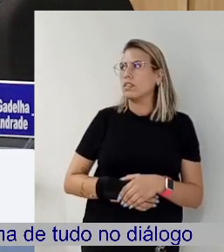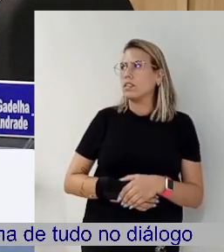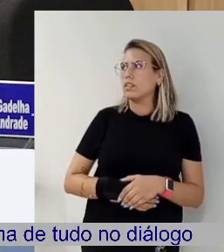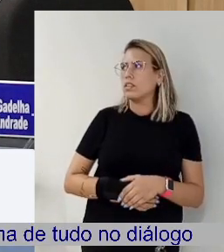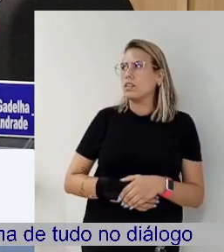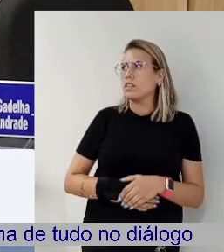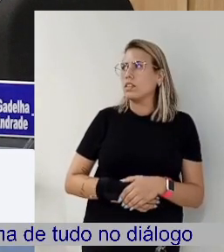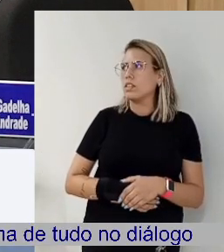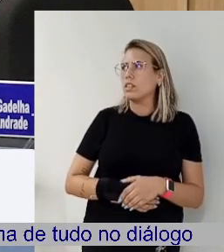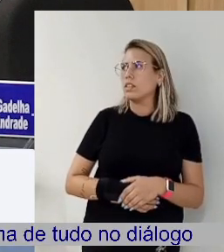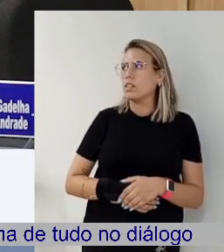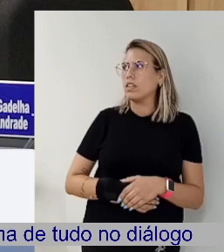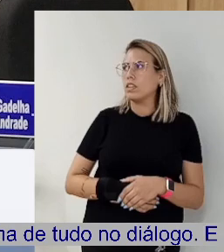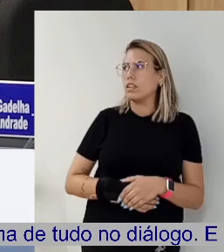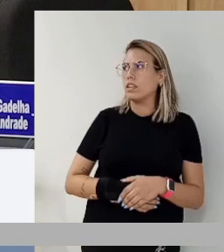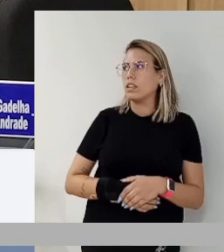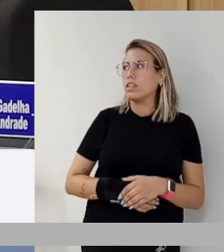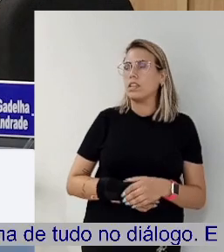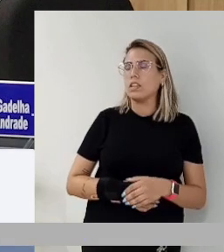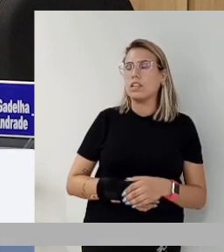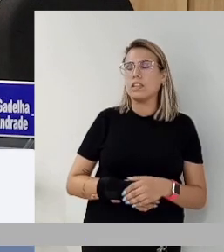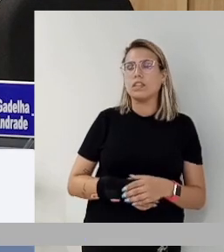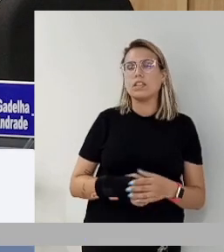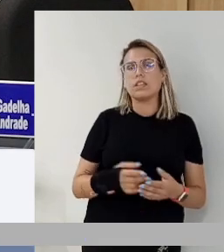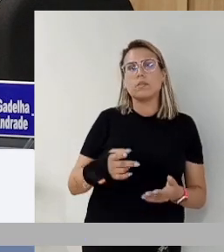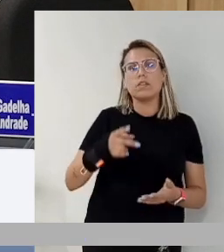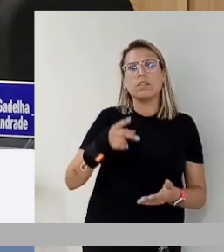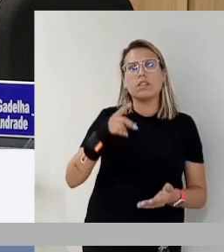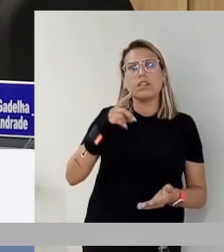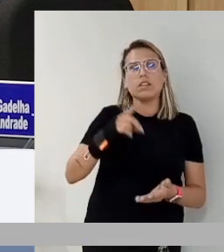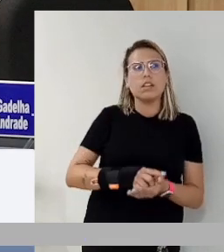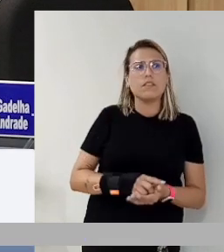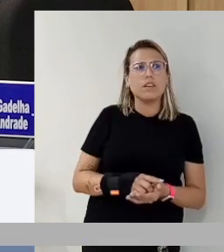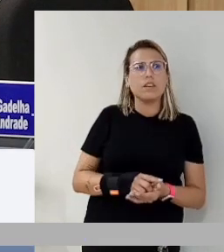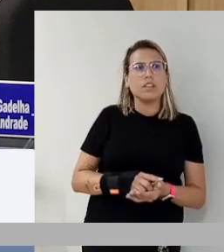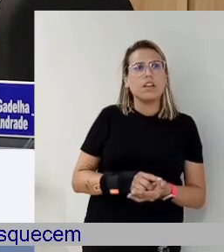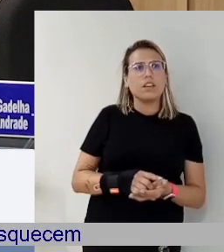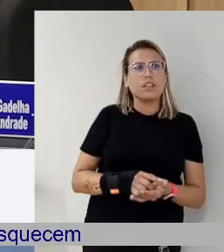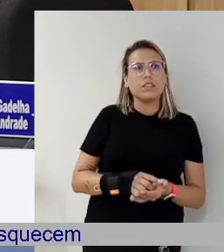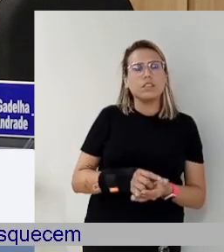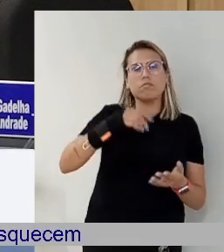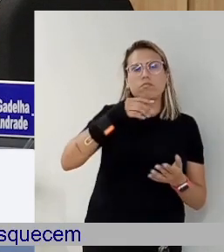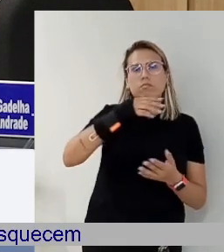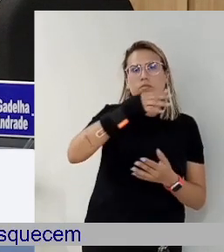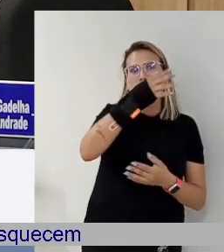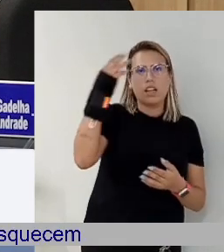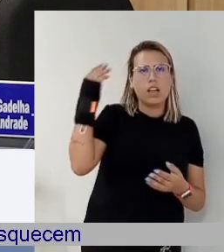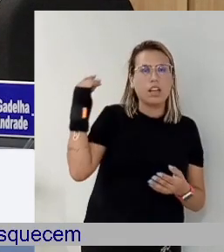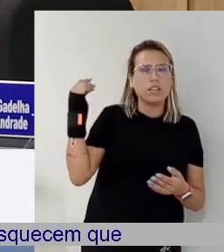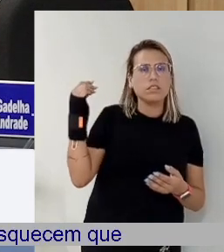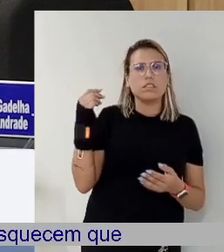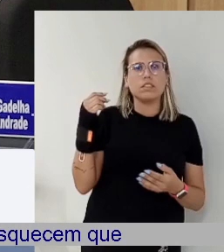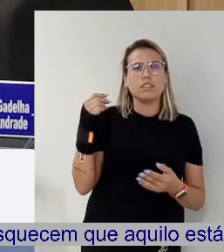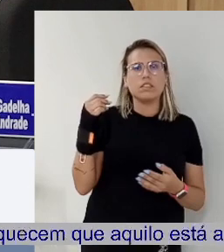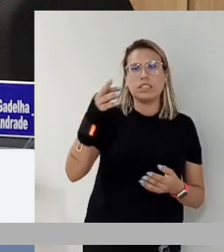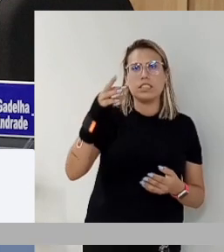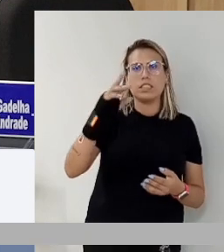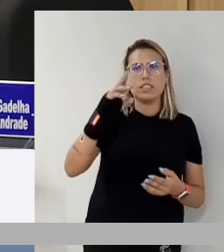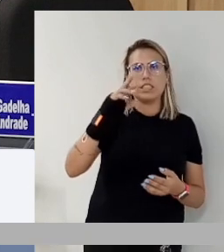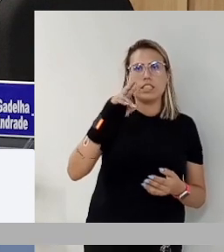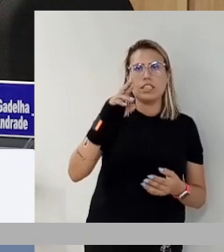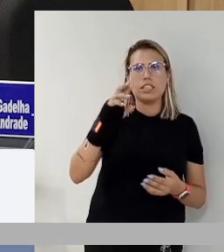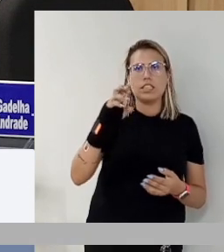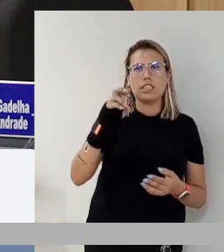diálogo e porque na verdade muitas pessoas esquecem quer aqui registar a presença da nossa querida